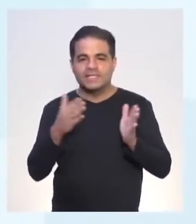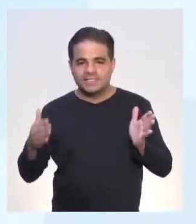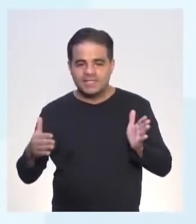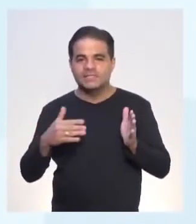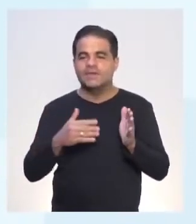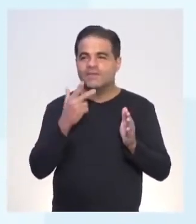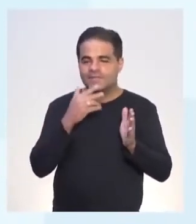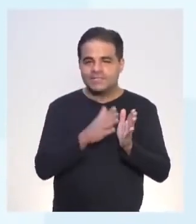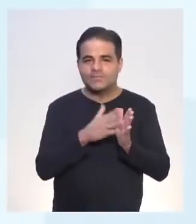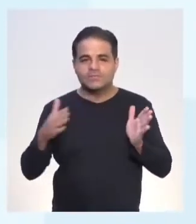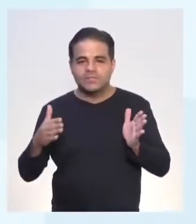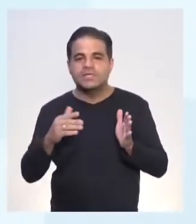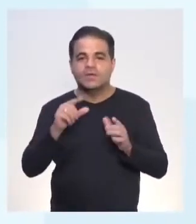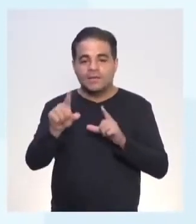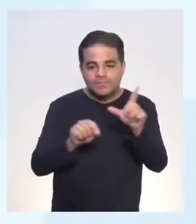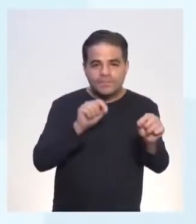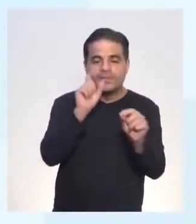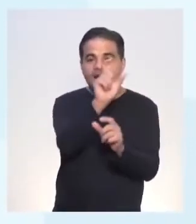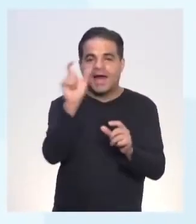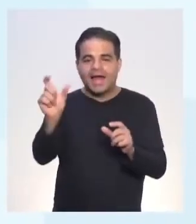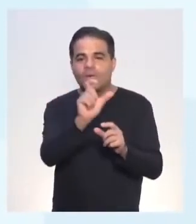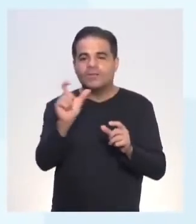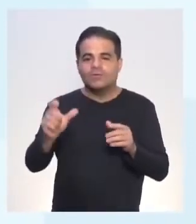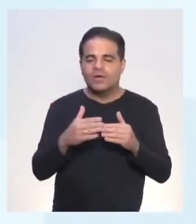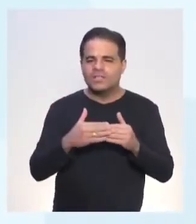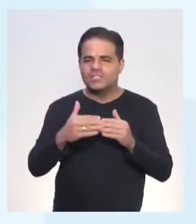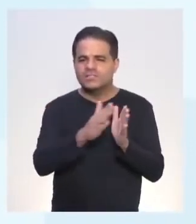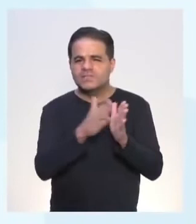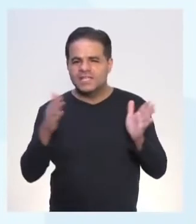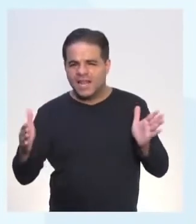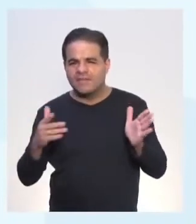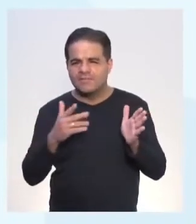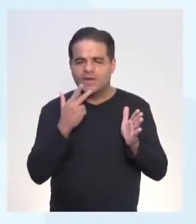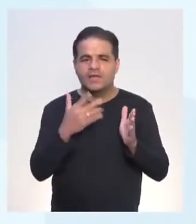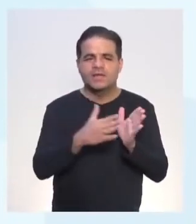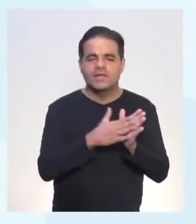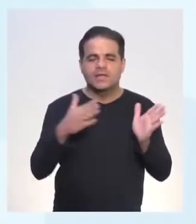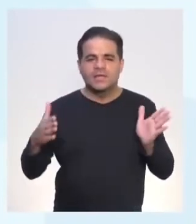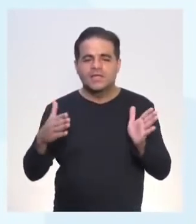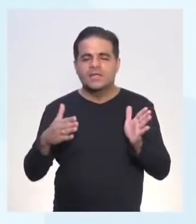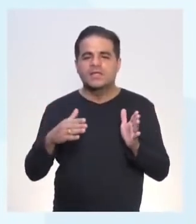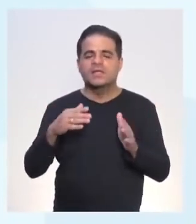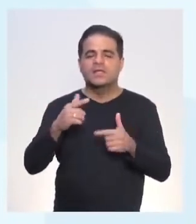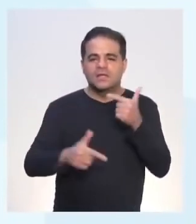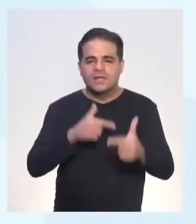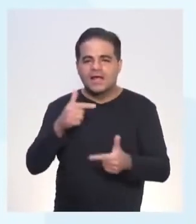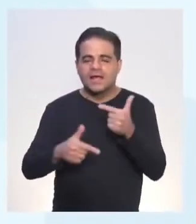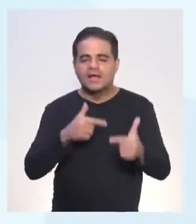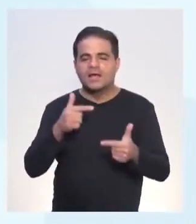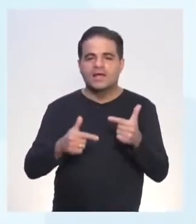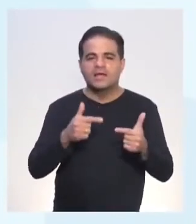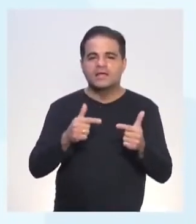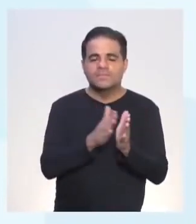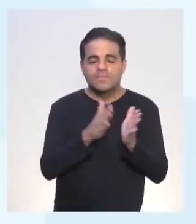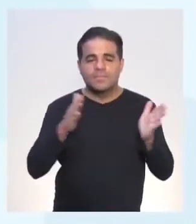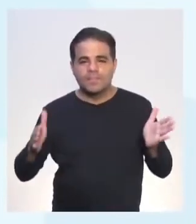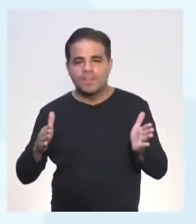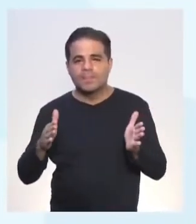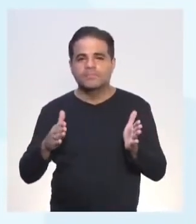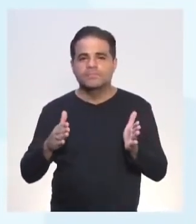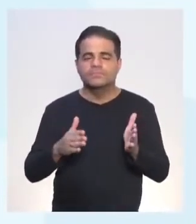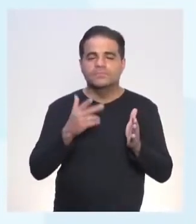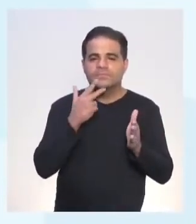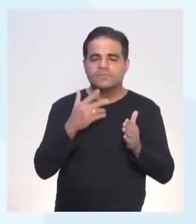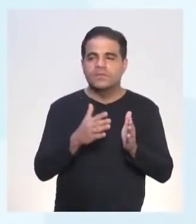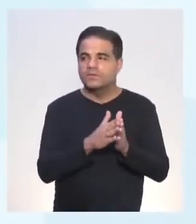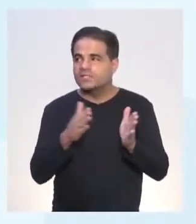texto, eu selecionei as palavras que mais aparecem na questão do trabalho aí de verificar